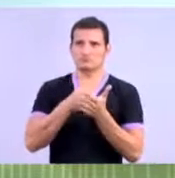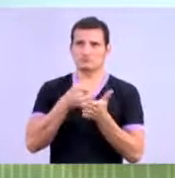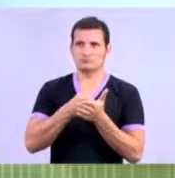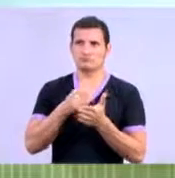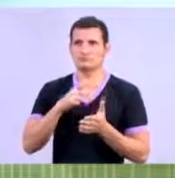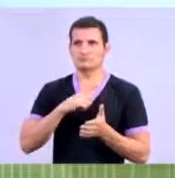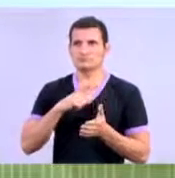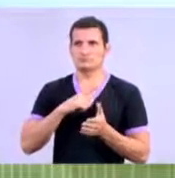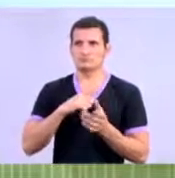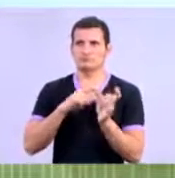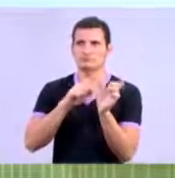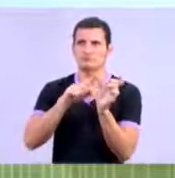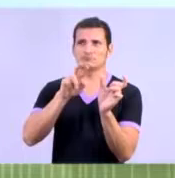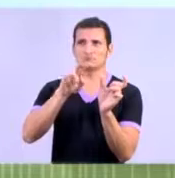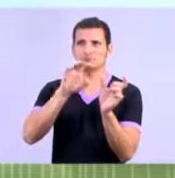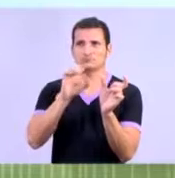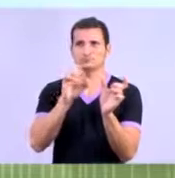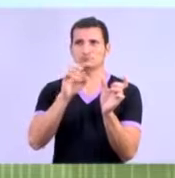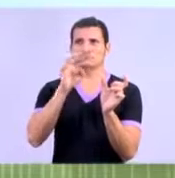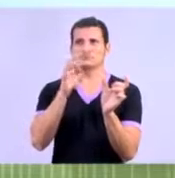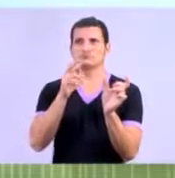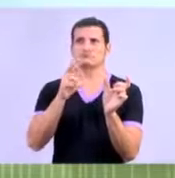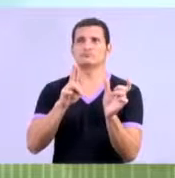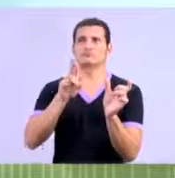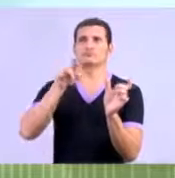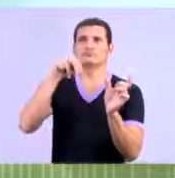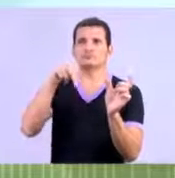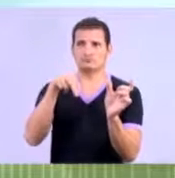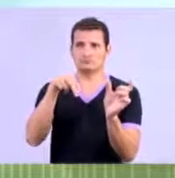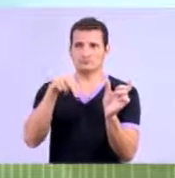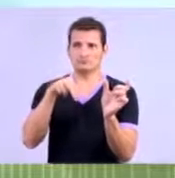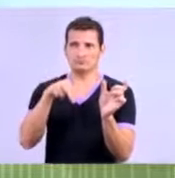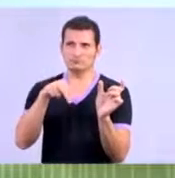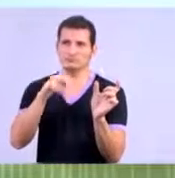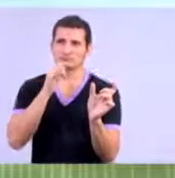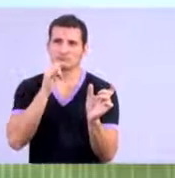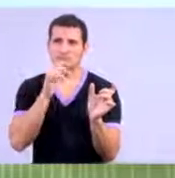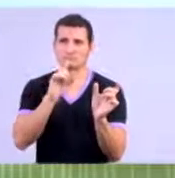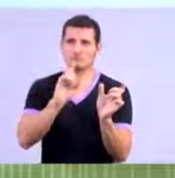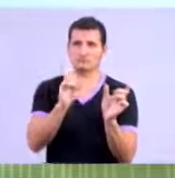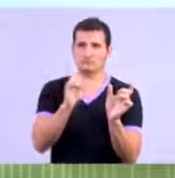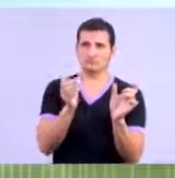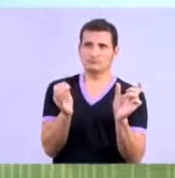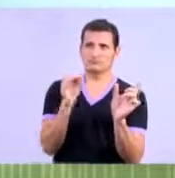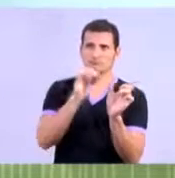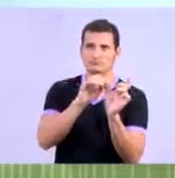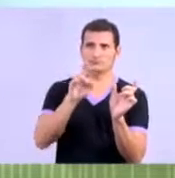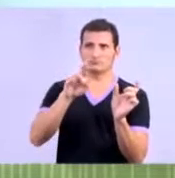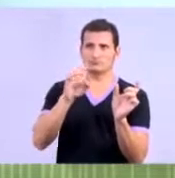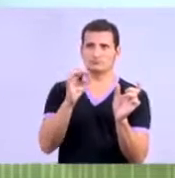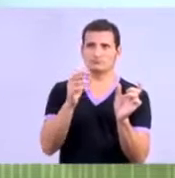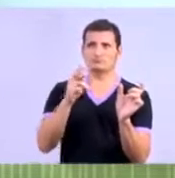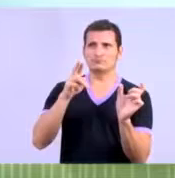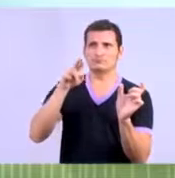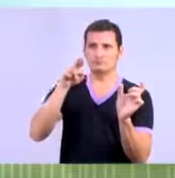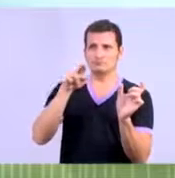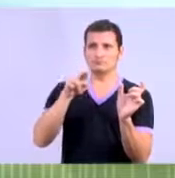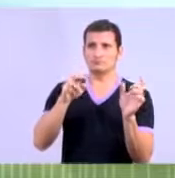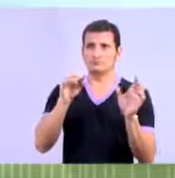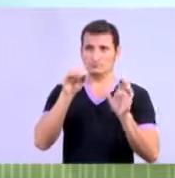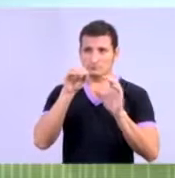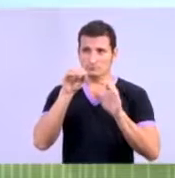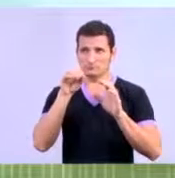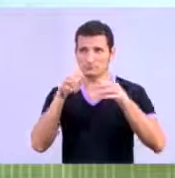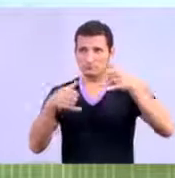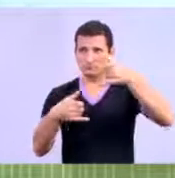ter um comando chamado return. Se você não definir um return dentro do método que retorna